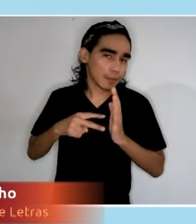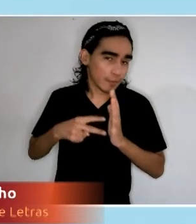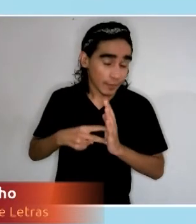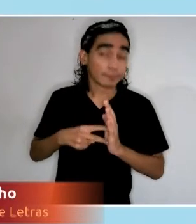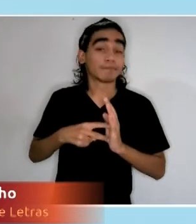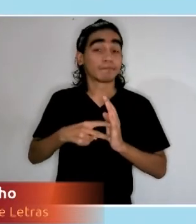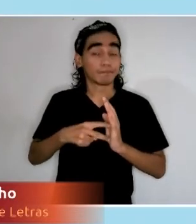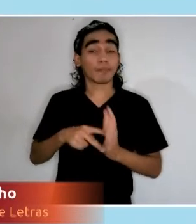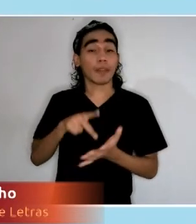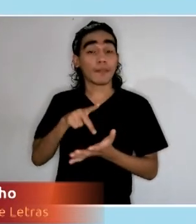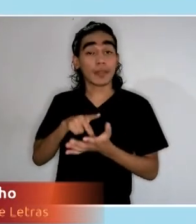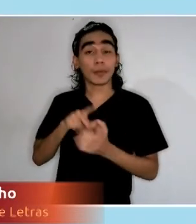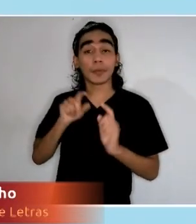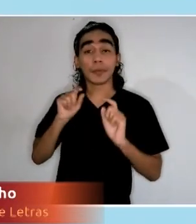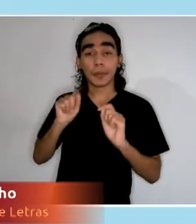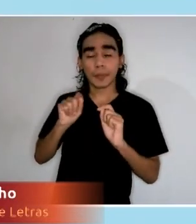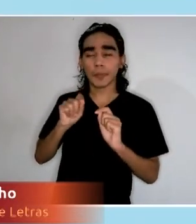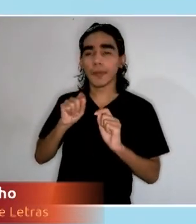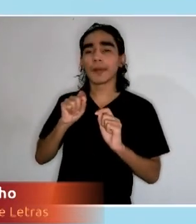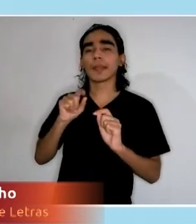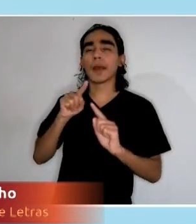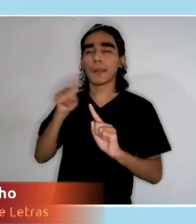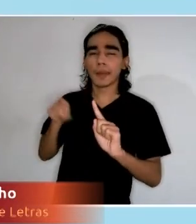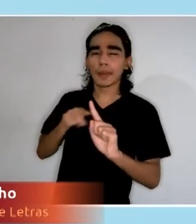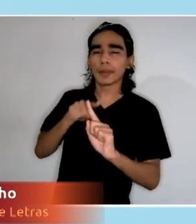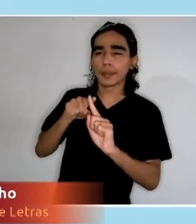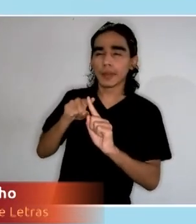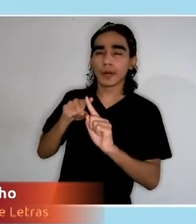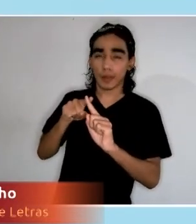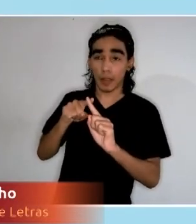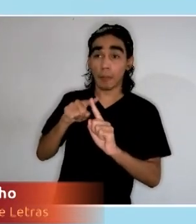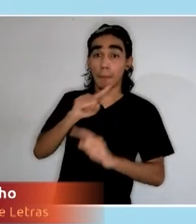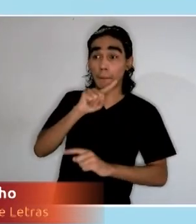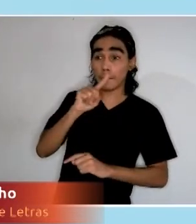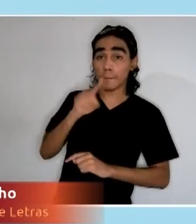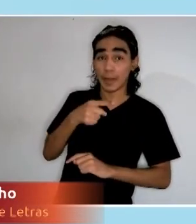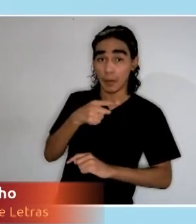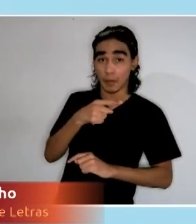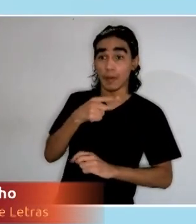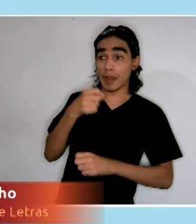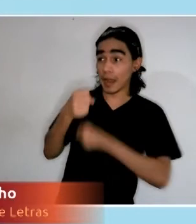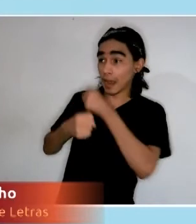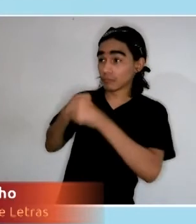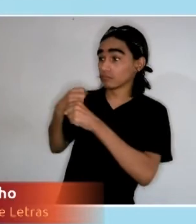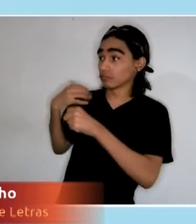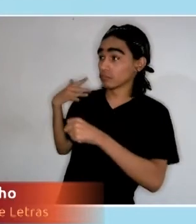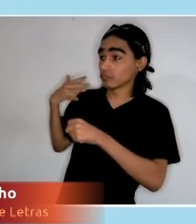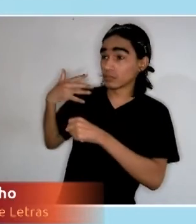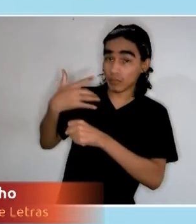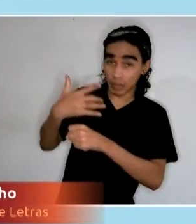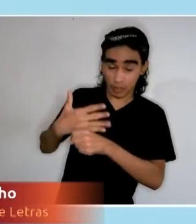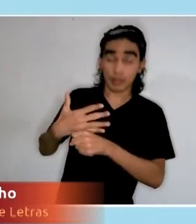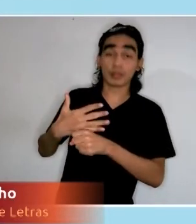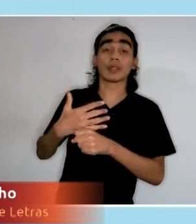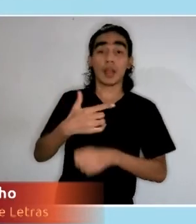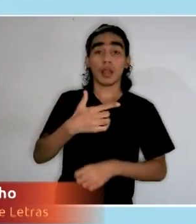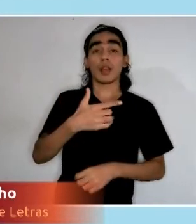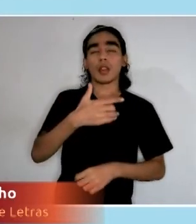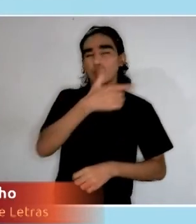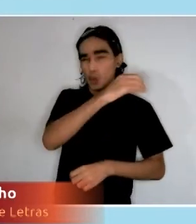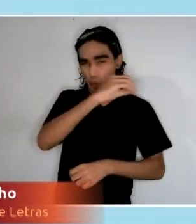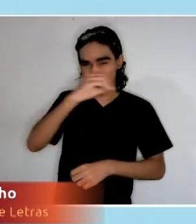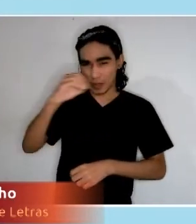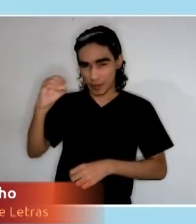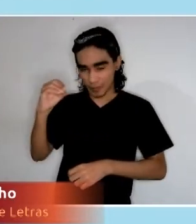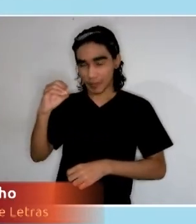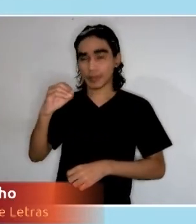nós tivemos os Objetivos de Desenvolvimento do Milênio, que começou no ano 2000 até o ano 2015, foi a primeira vez que os